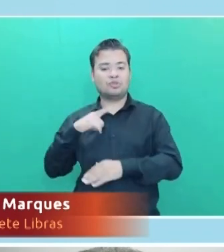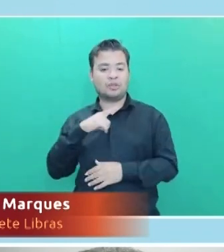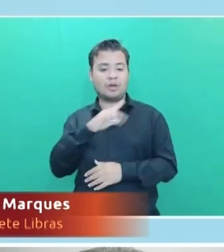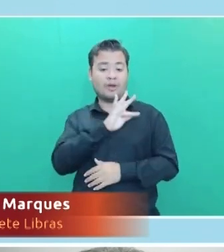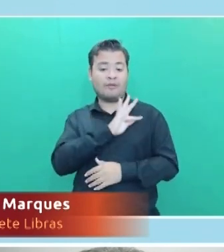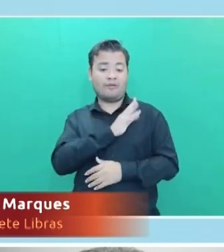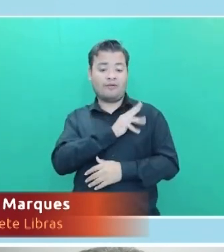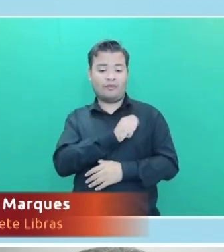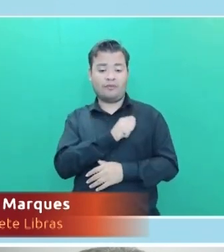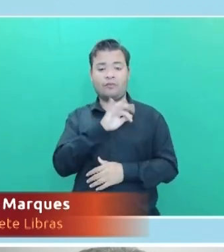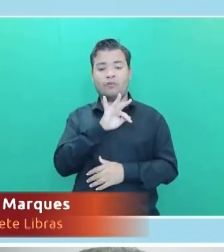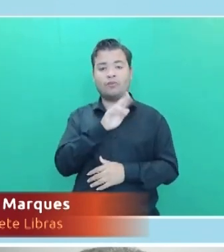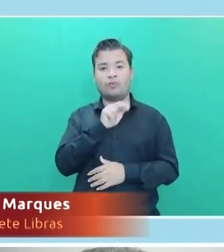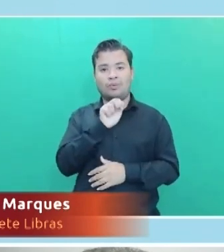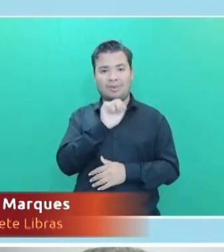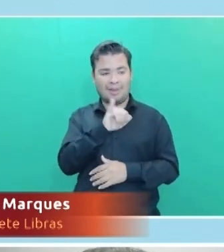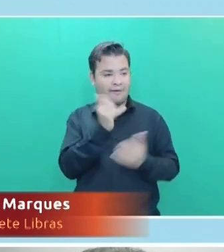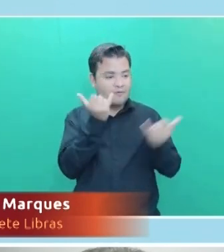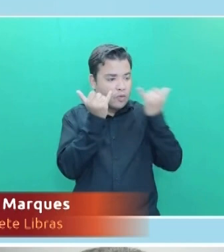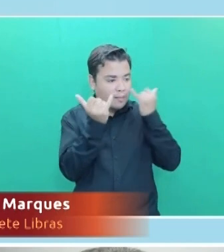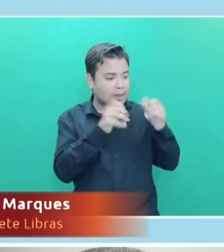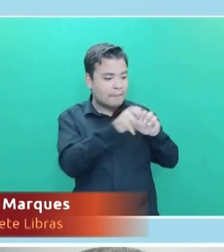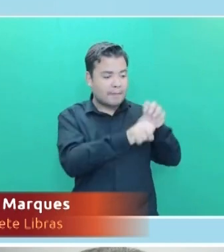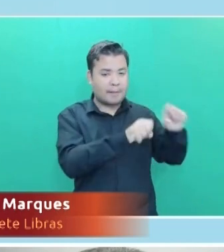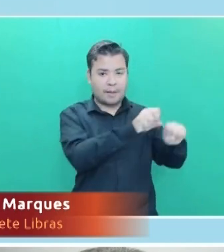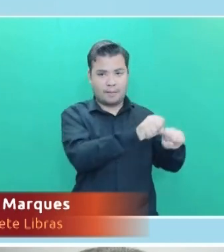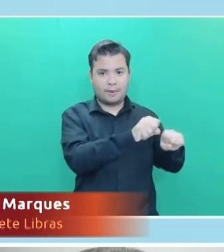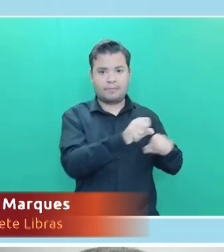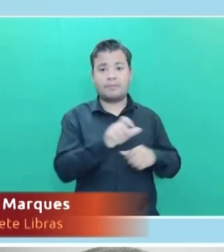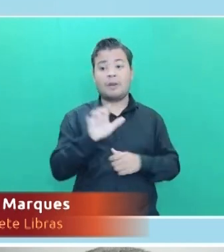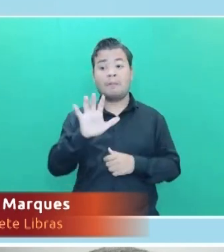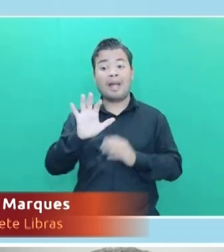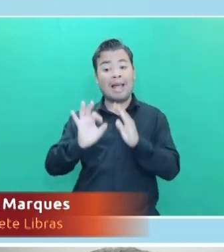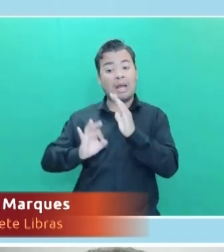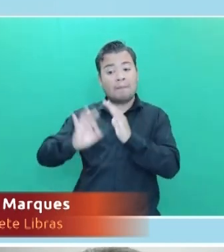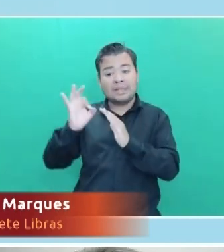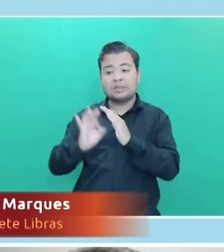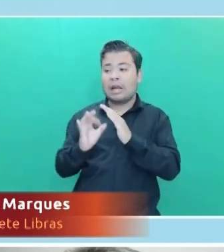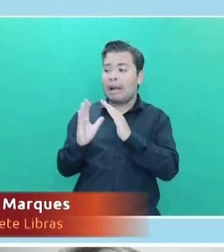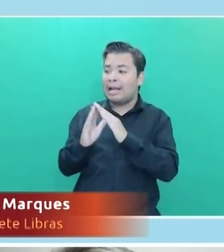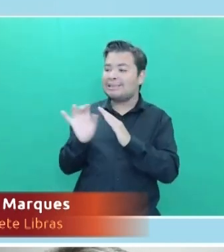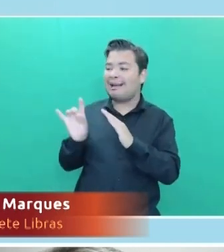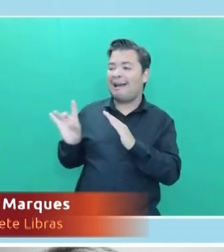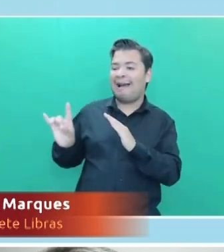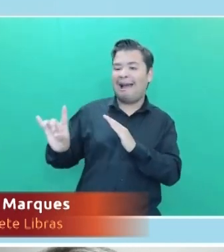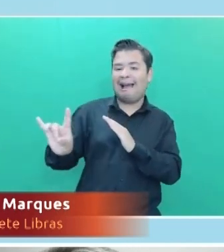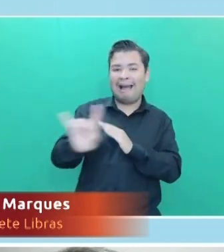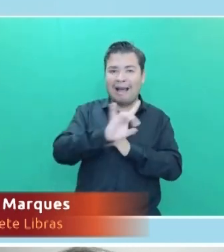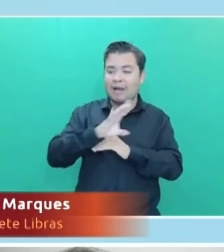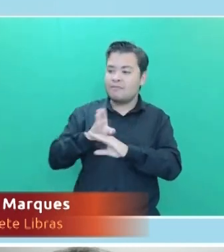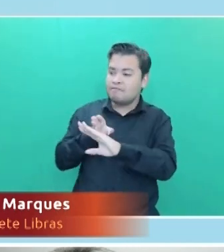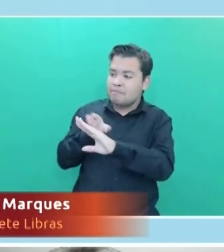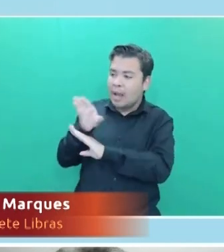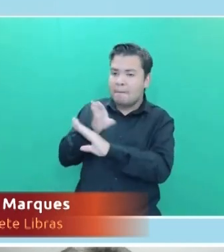agora IBGE, quando entra de casa em casa perguntando, aí